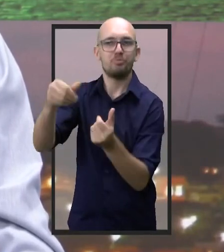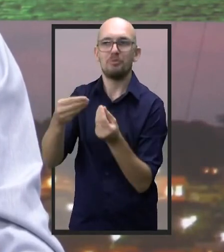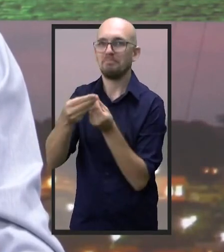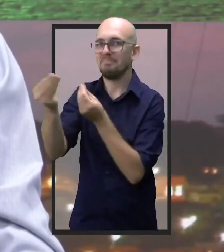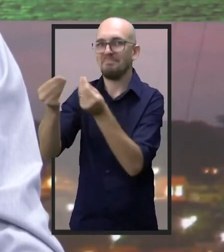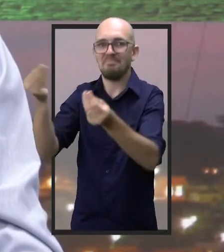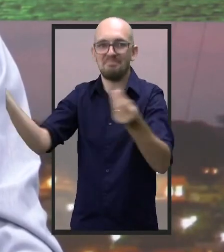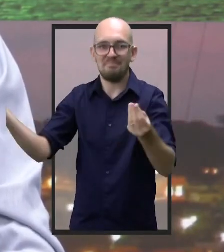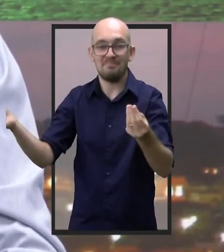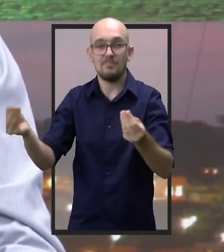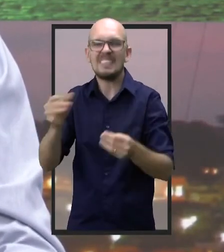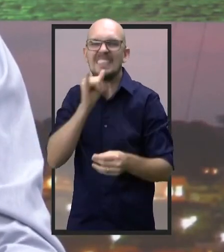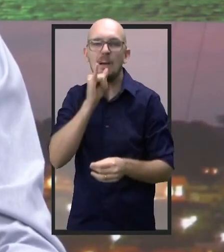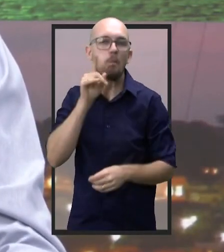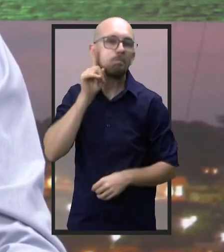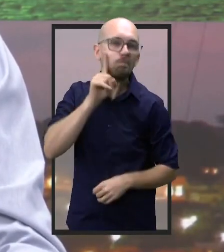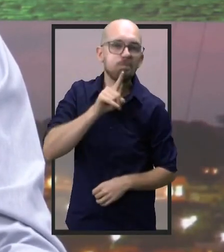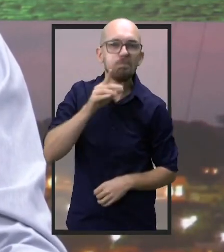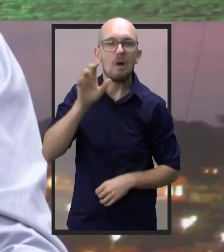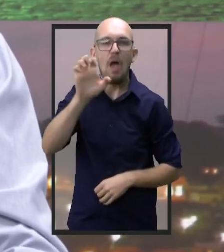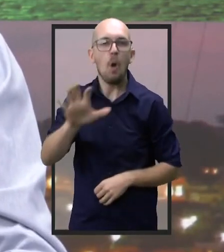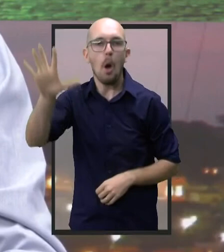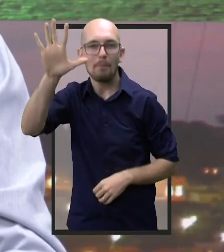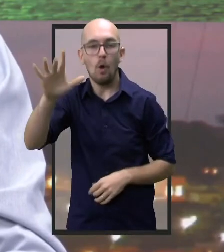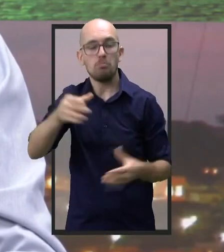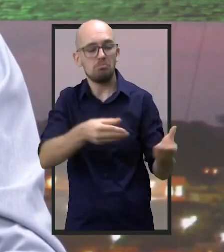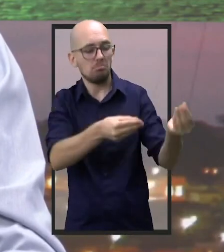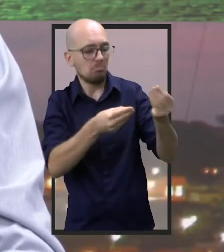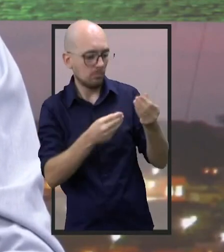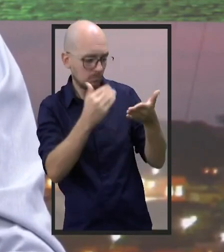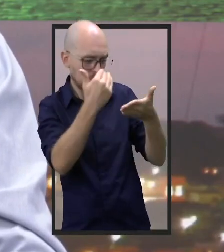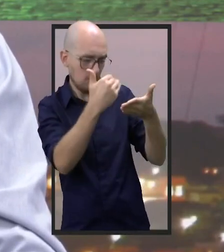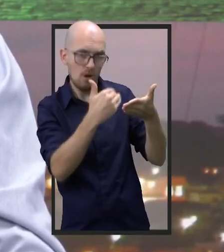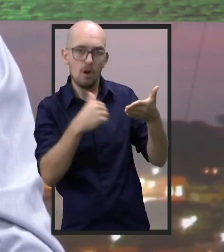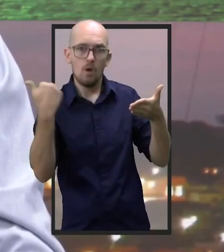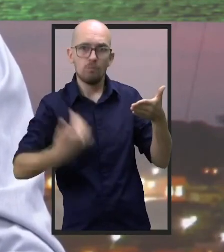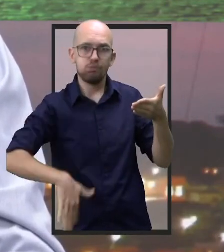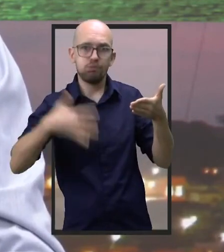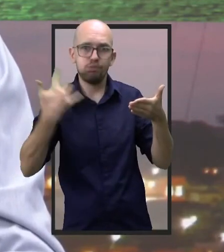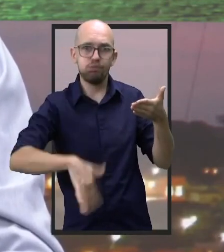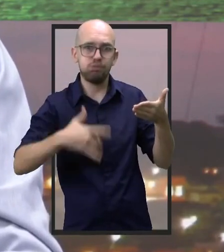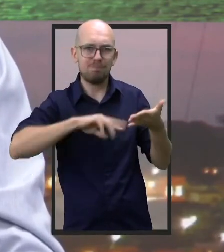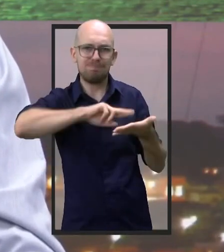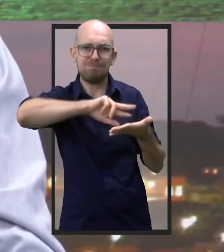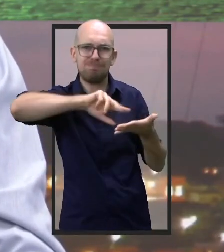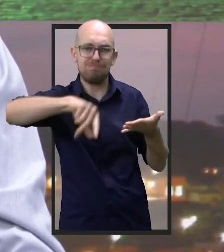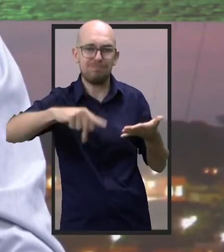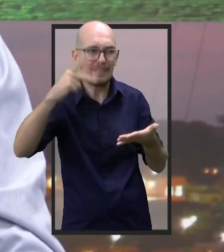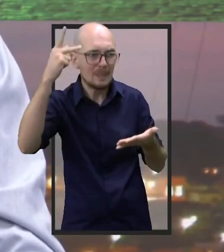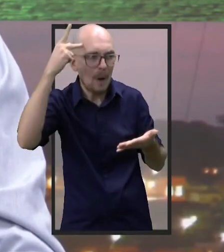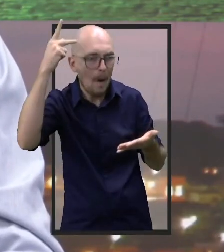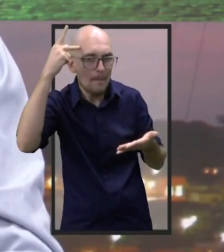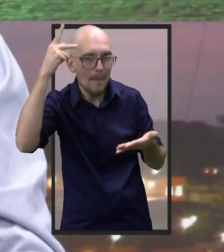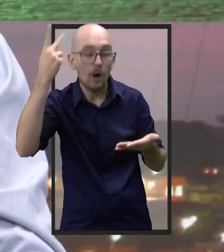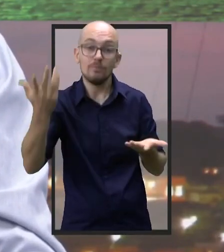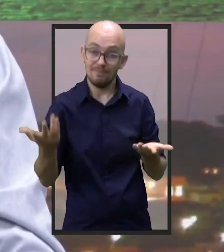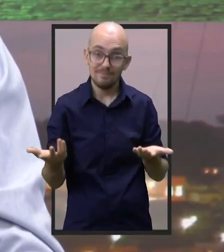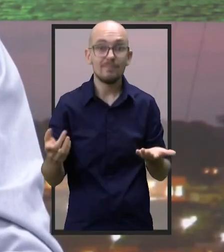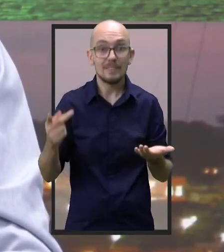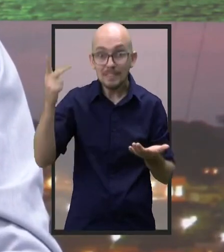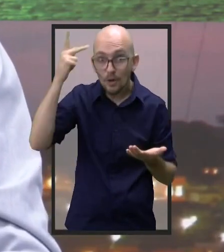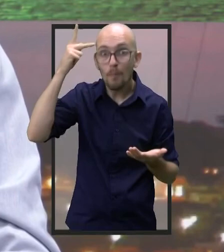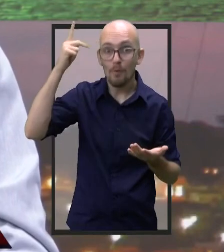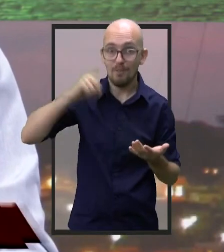que seja, ele se surpreende com essa versatilidade. São Paulo, o maior produtor de cana, não tem a